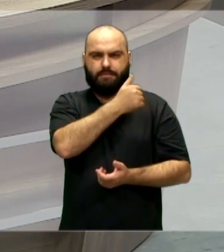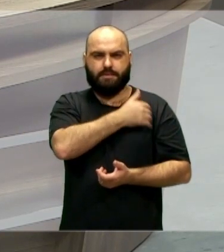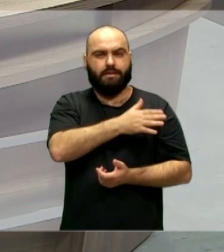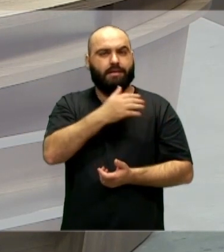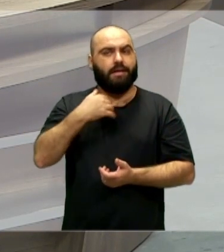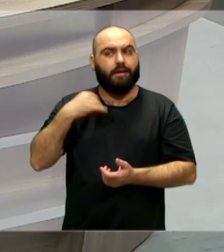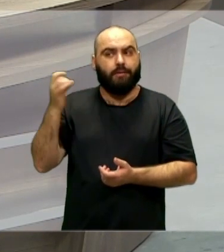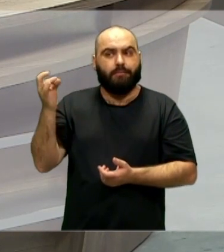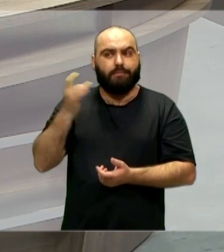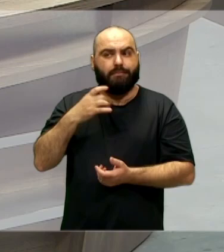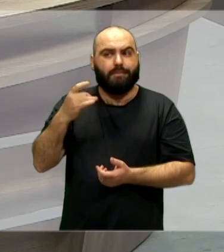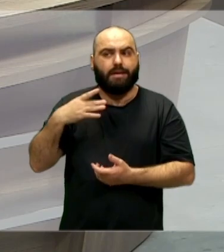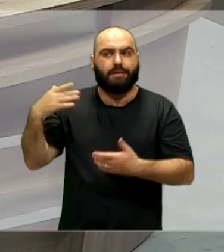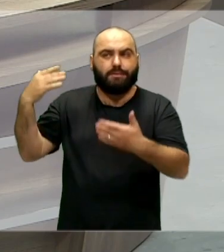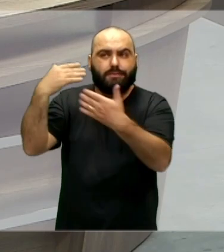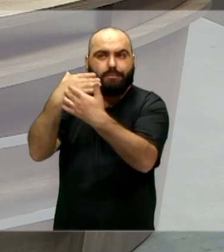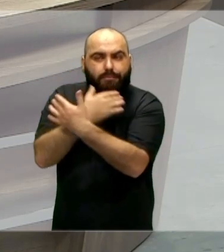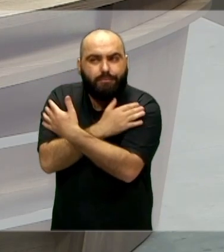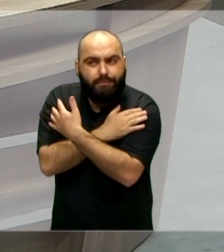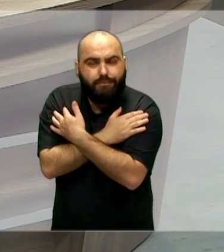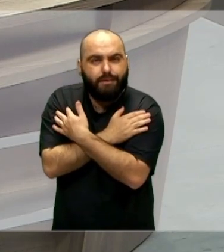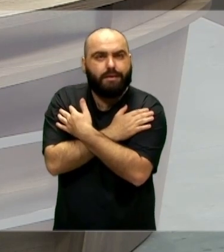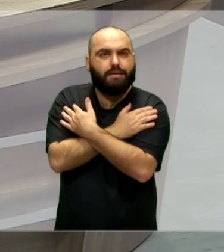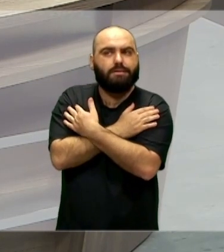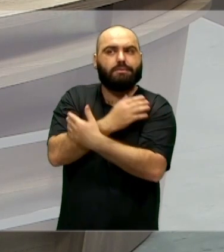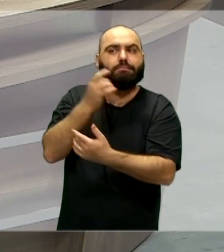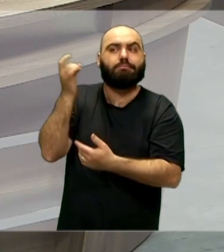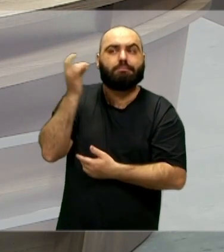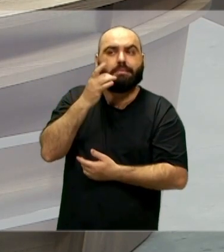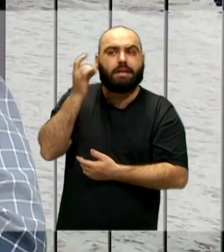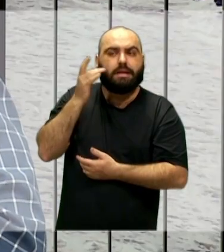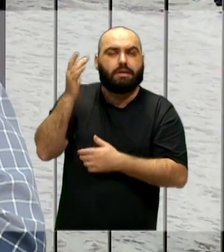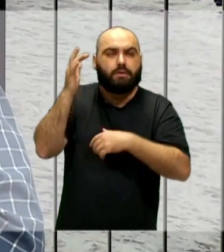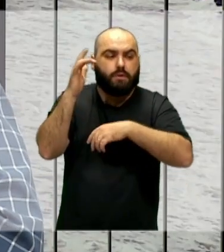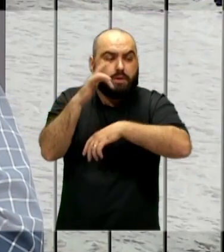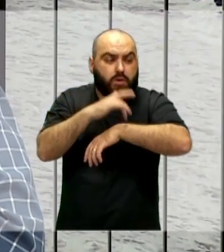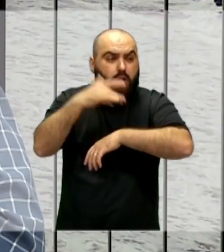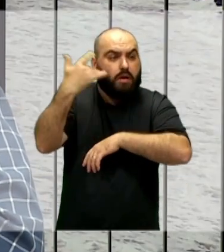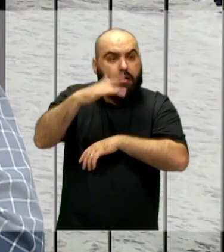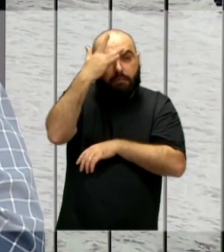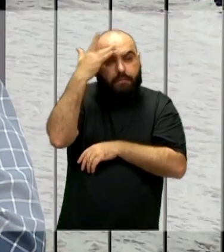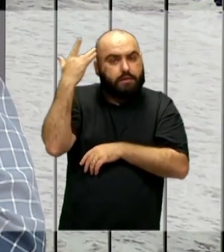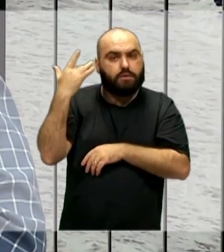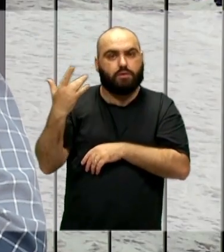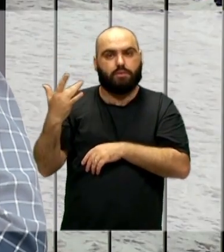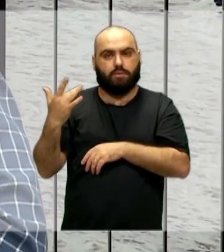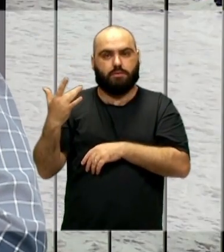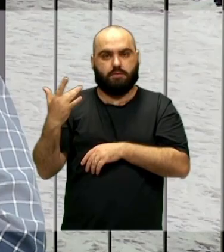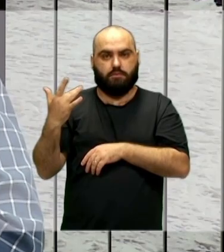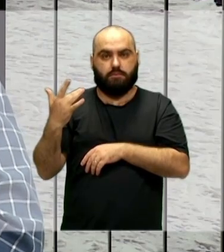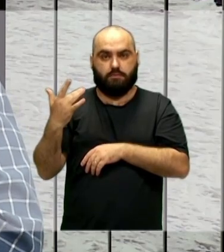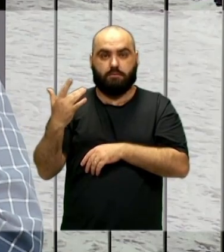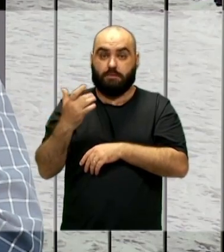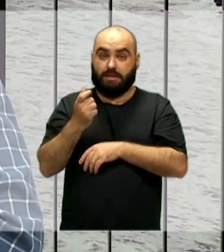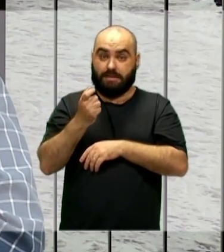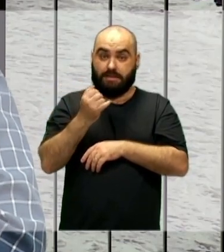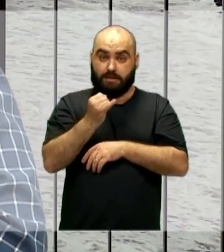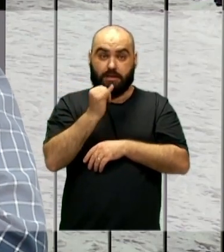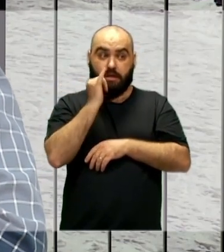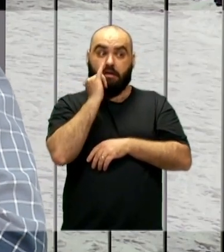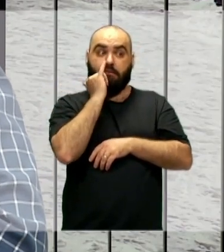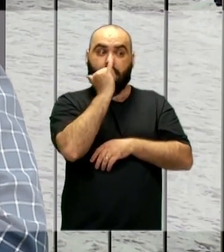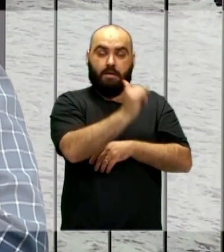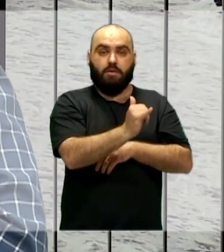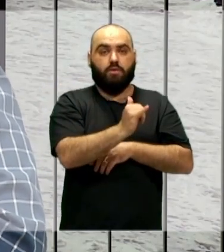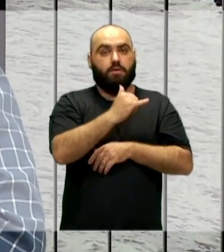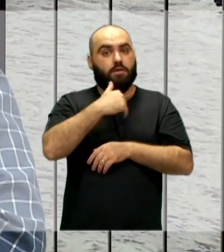tenho medo de dar um abraço, isso gera um preconceito. E quando eu externalizo esse preconceito, eu pratico uma violência,